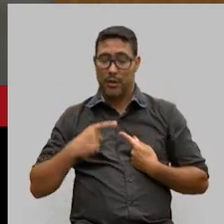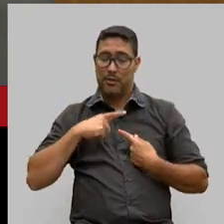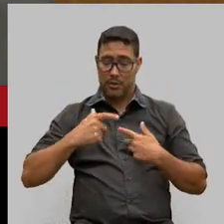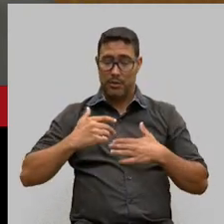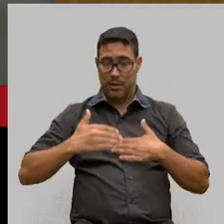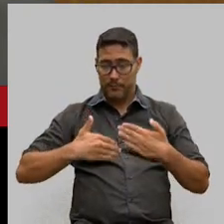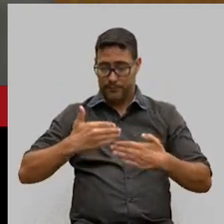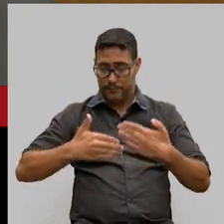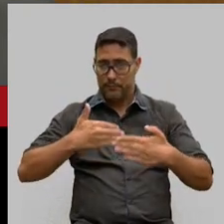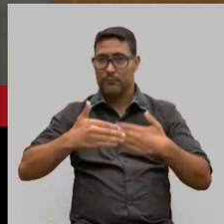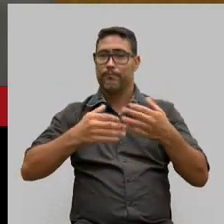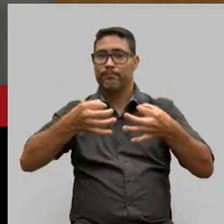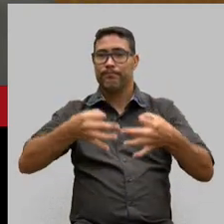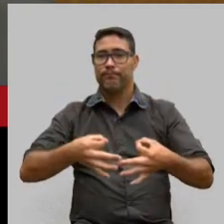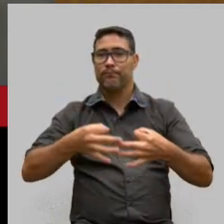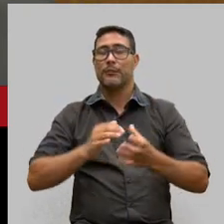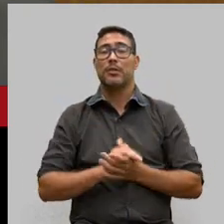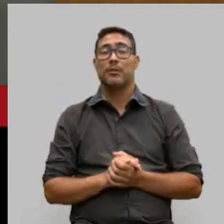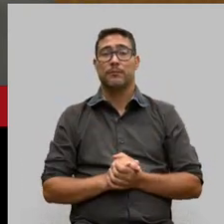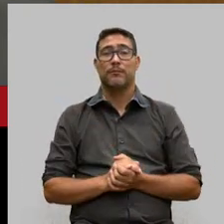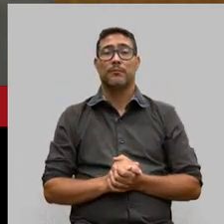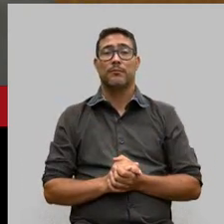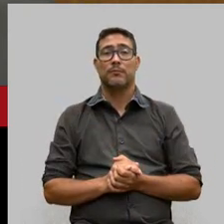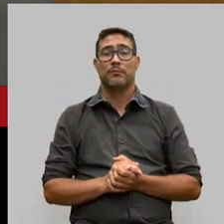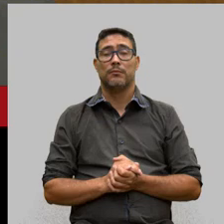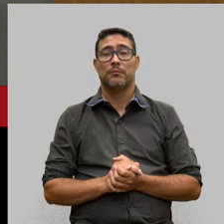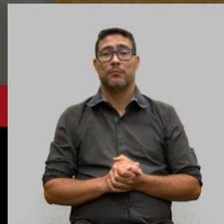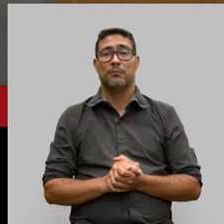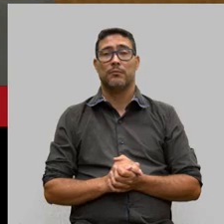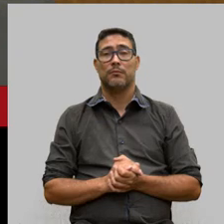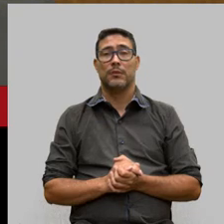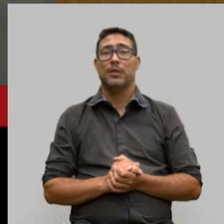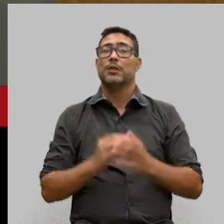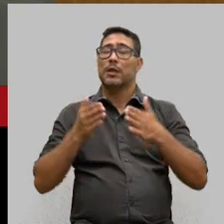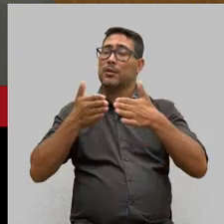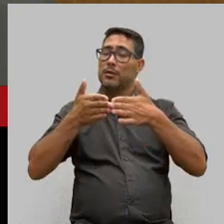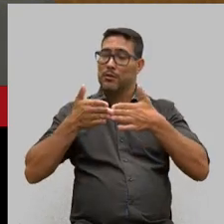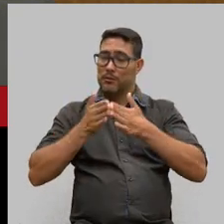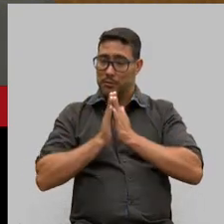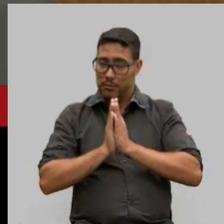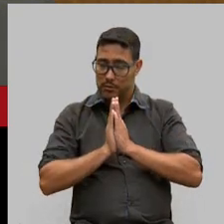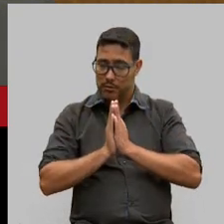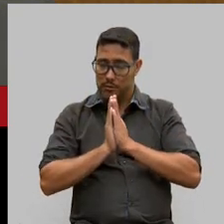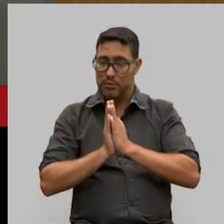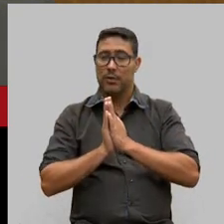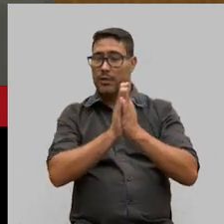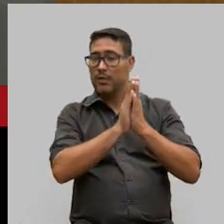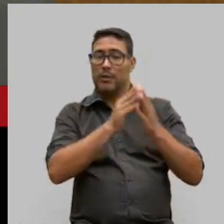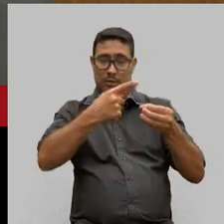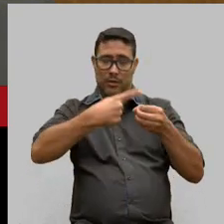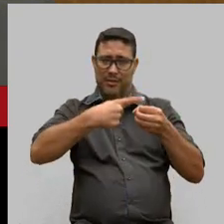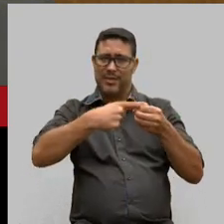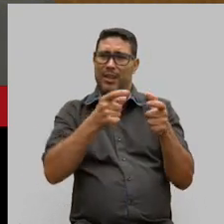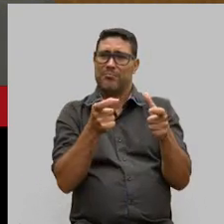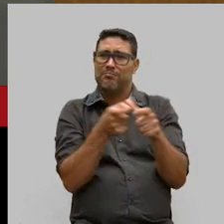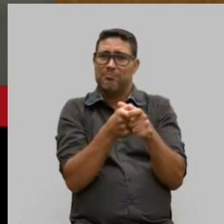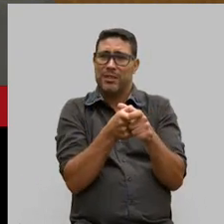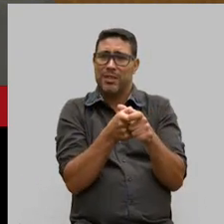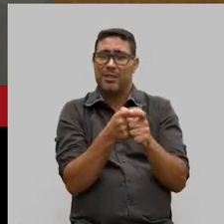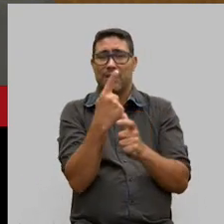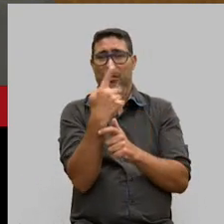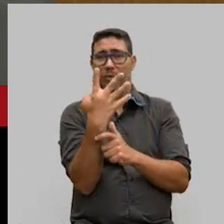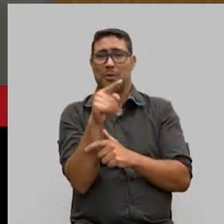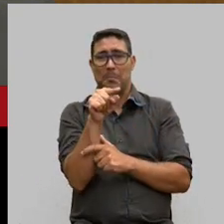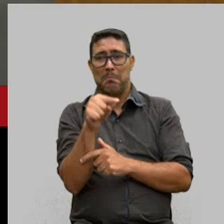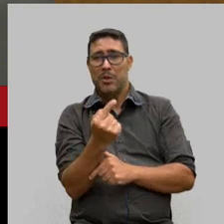certo e quero deixar Deputado aqui Cris um apelo né no nossos município município pequeno de 14.000